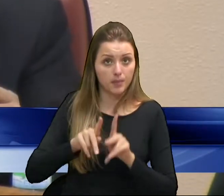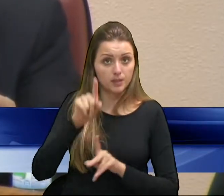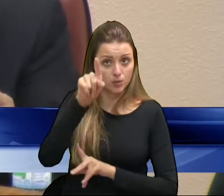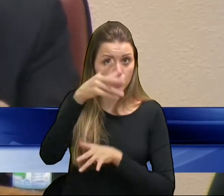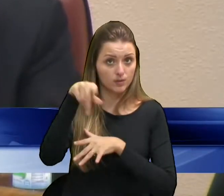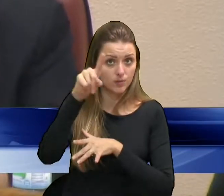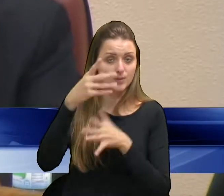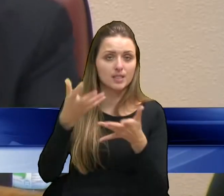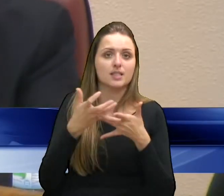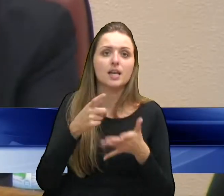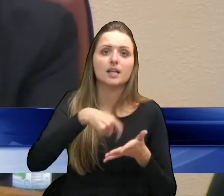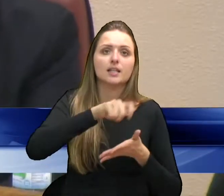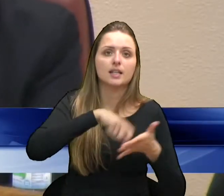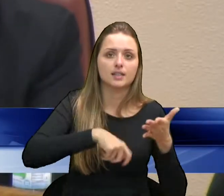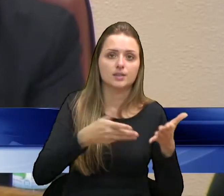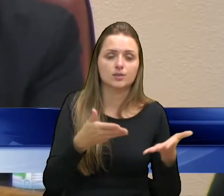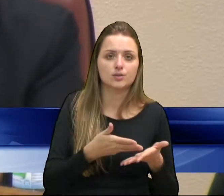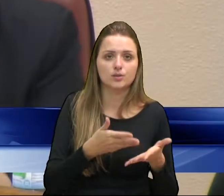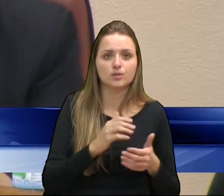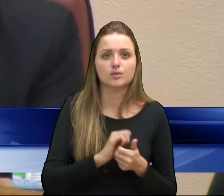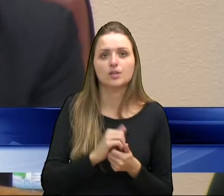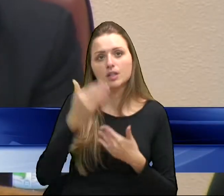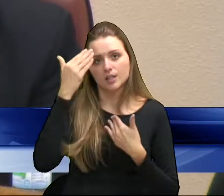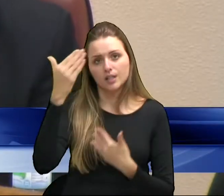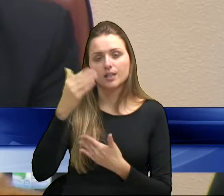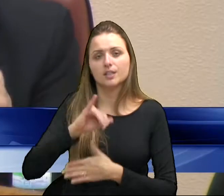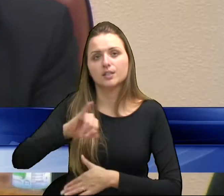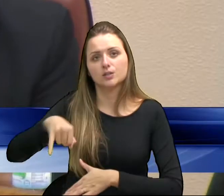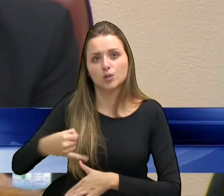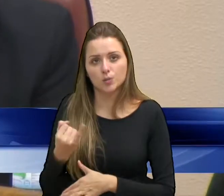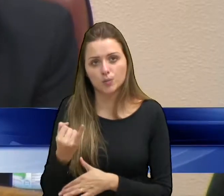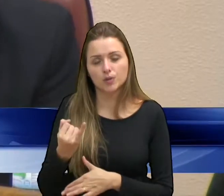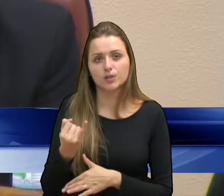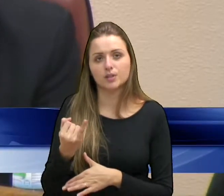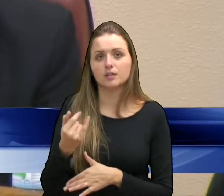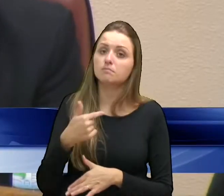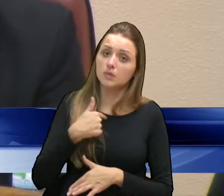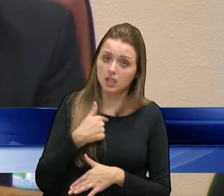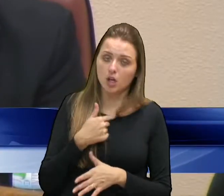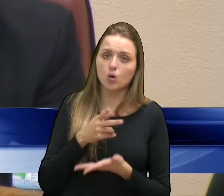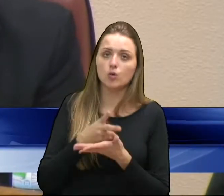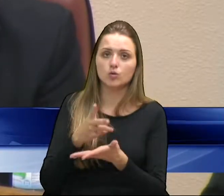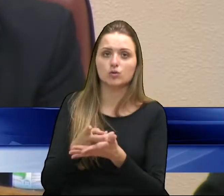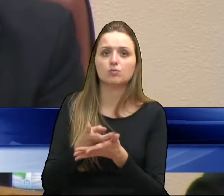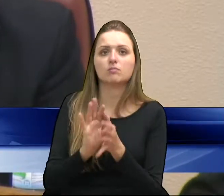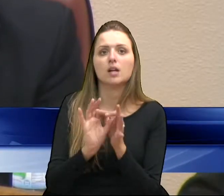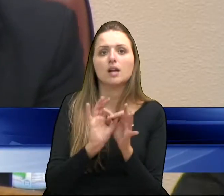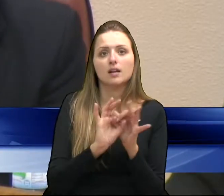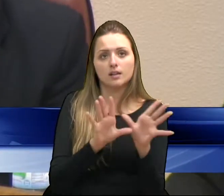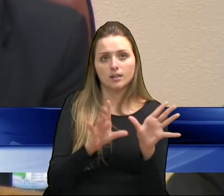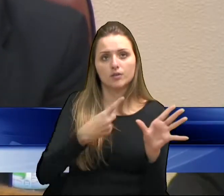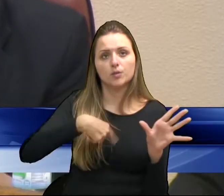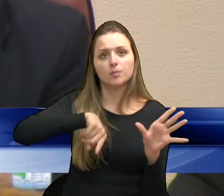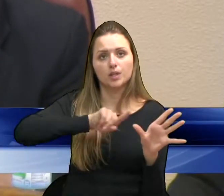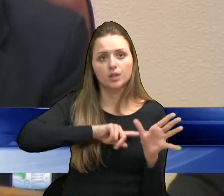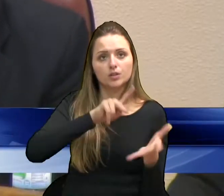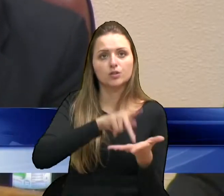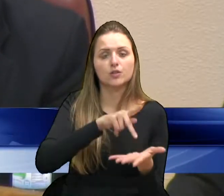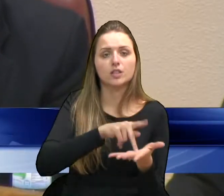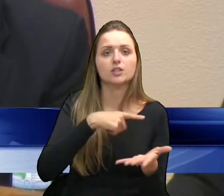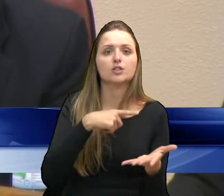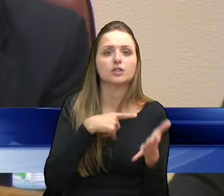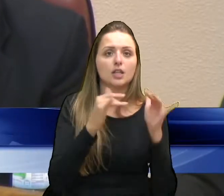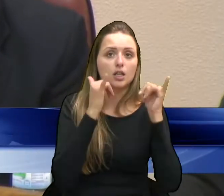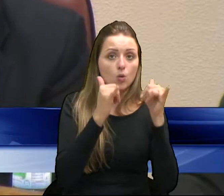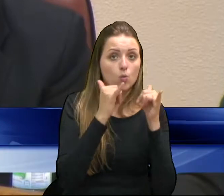nós protocolamos hoje. Então, eu agradeço a oportunidade e a estar à disposição para que a gente, de fato, tenha um táxi de